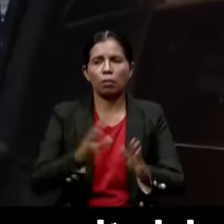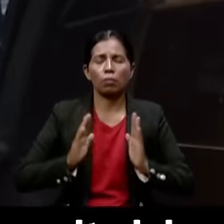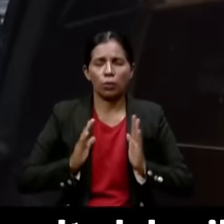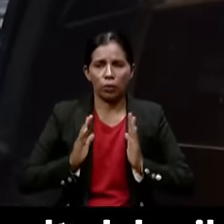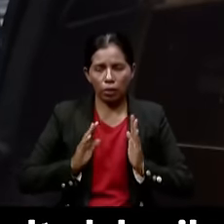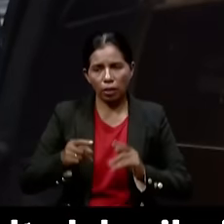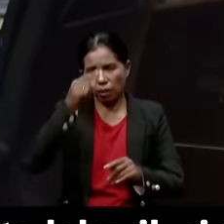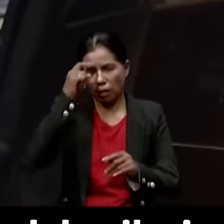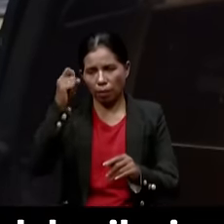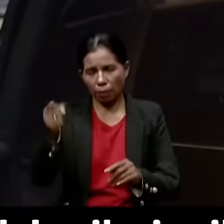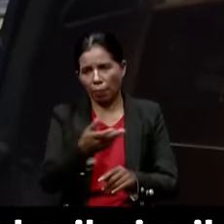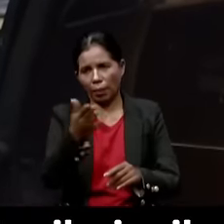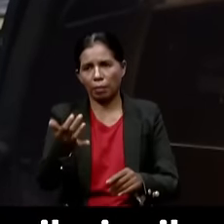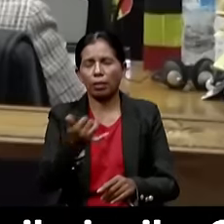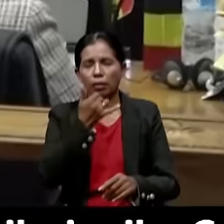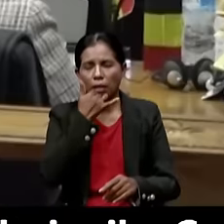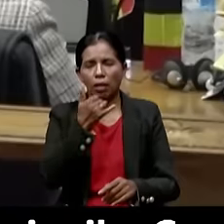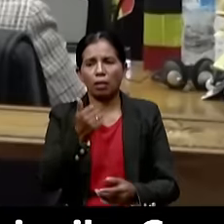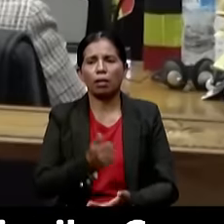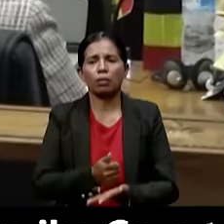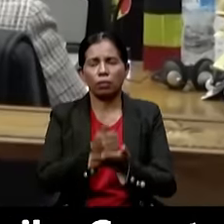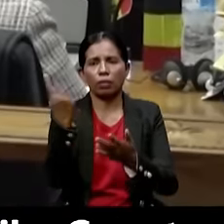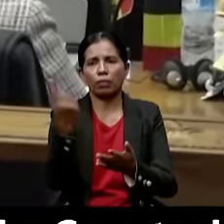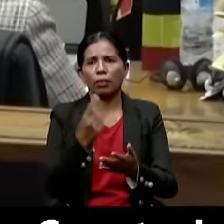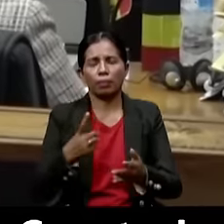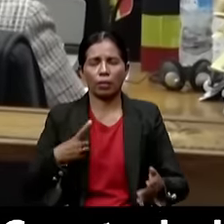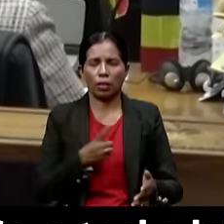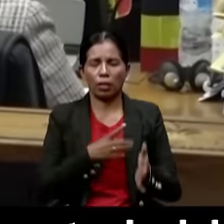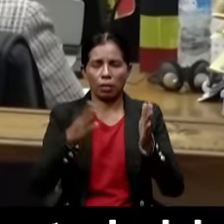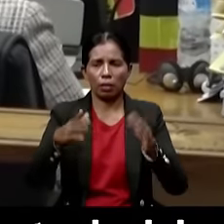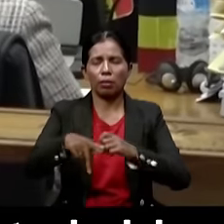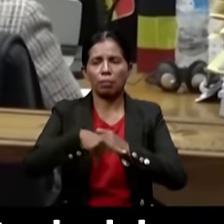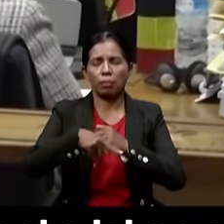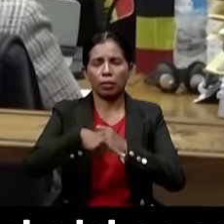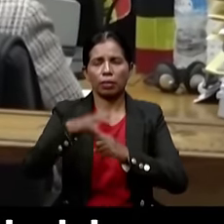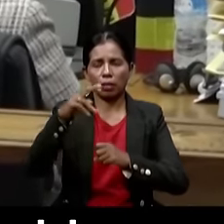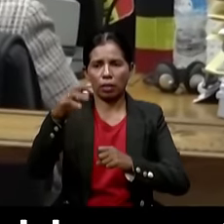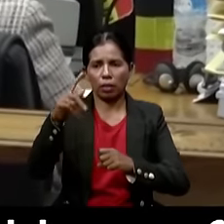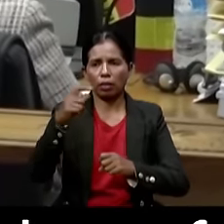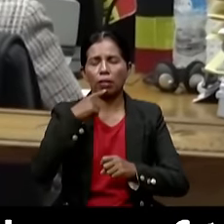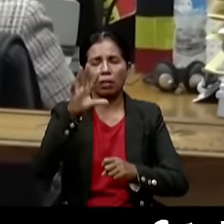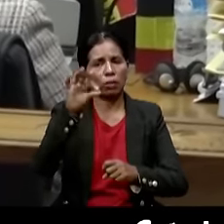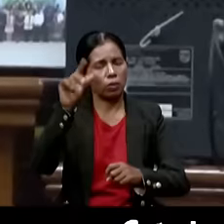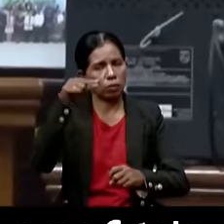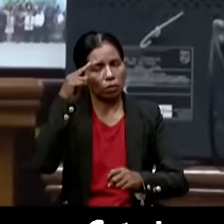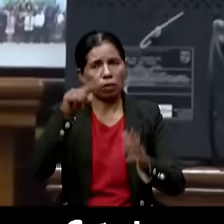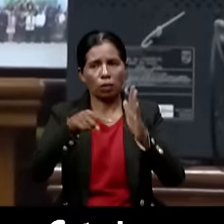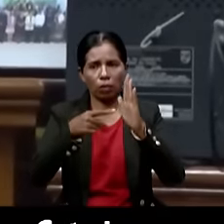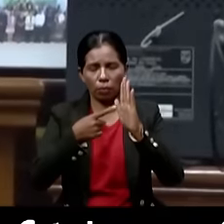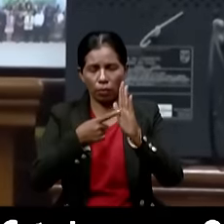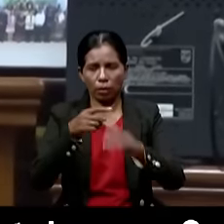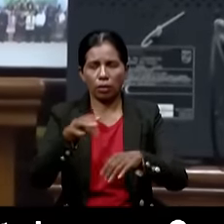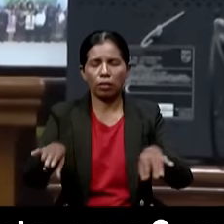maka sala mos defene na fate deputada bancada CNRT se delize do santo chateten no no governo fui na huni